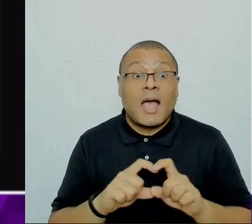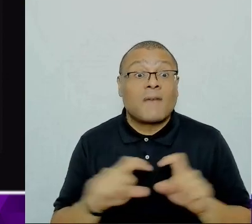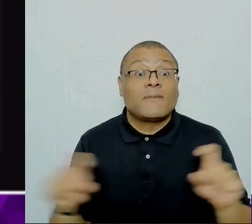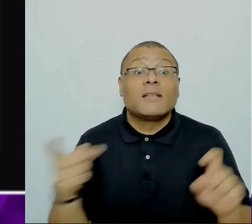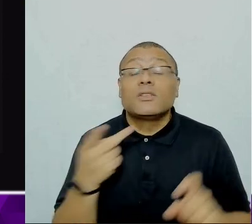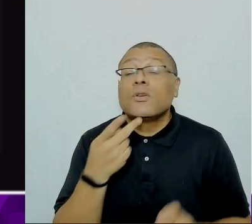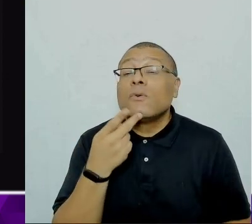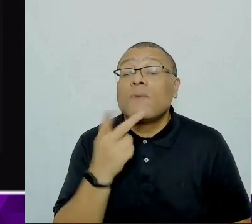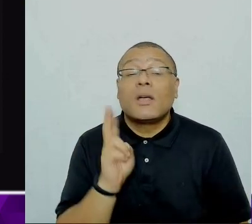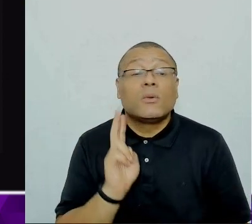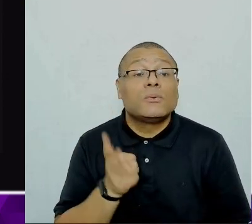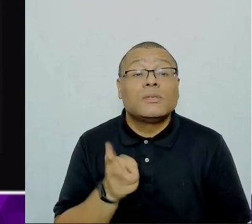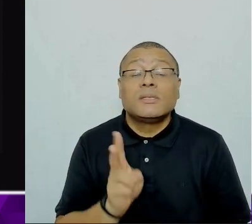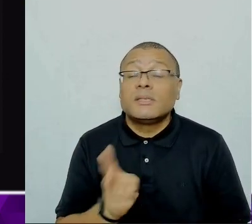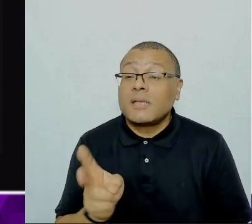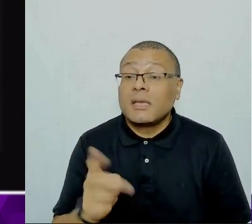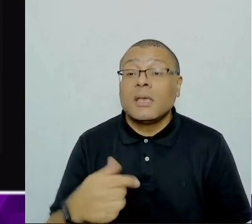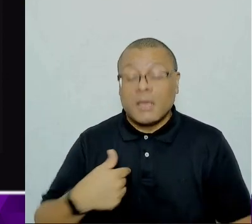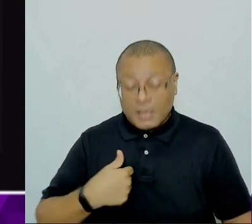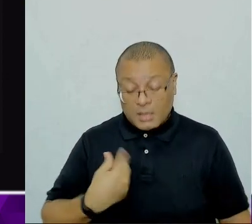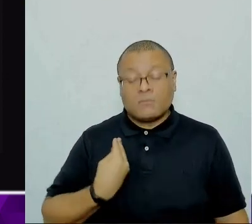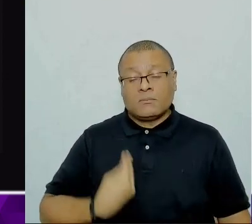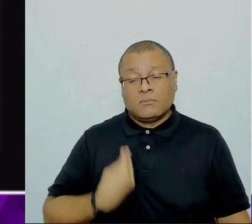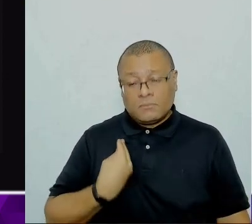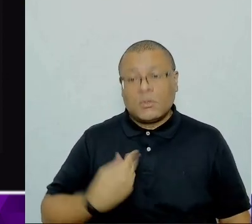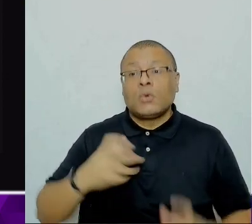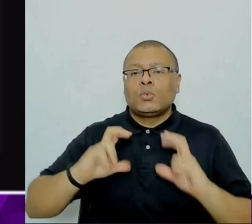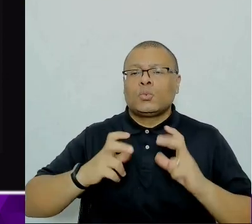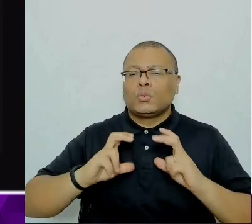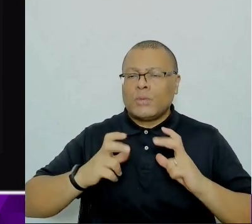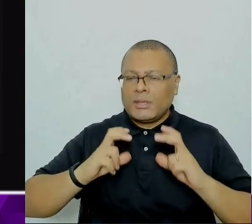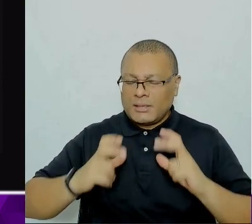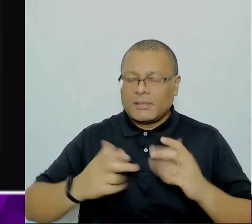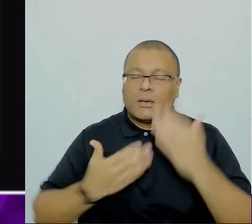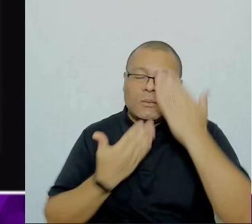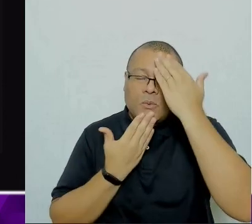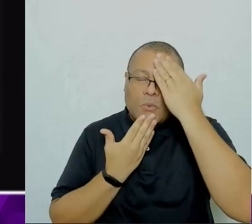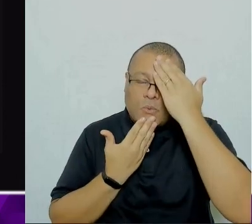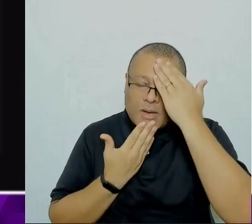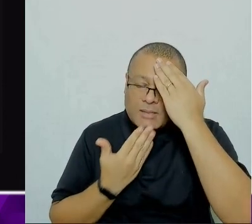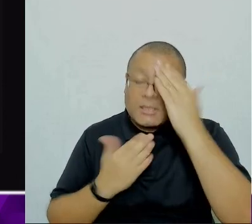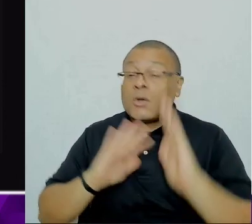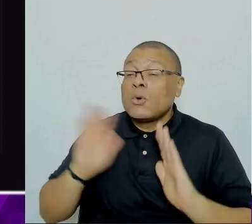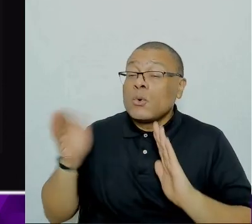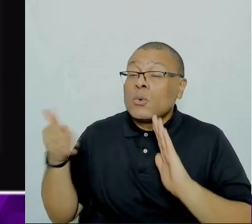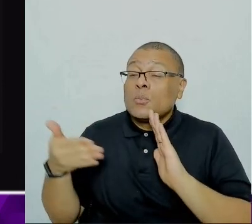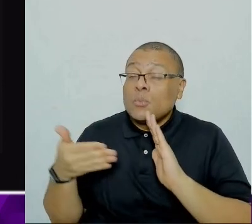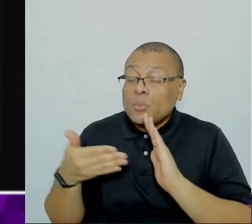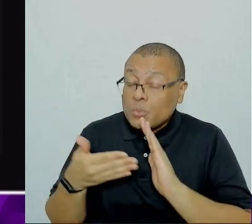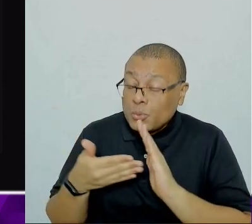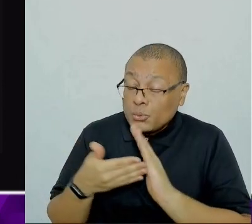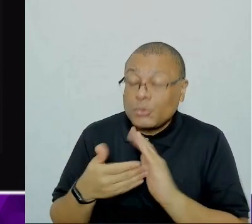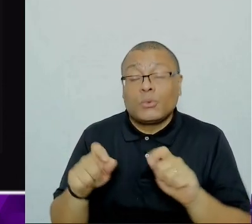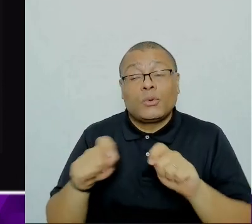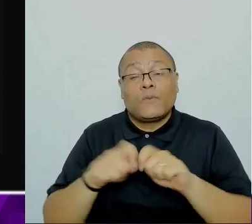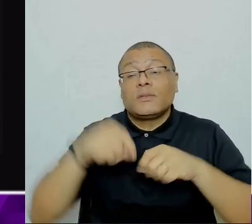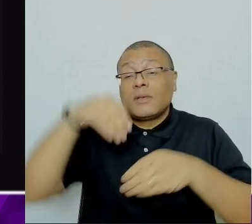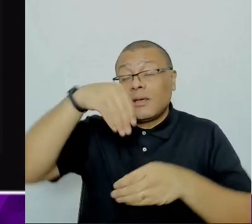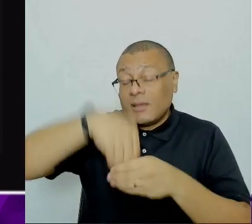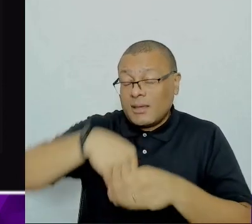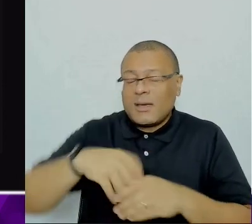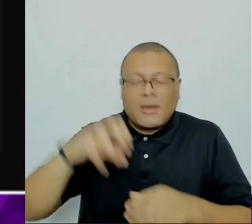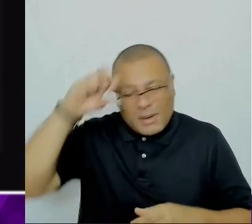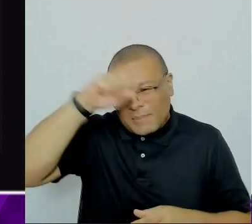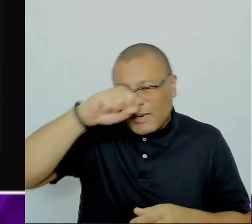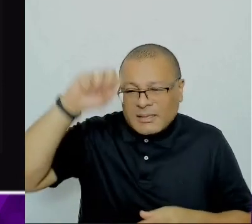falo, eu estou aqui dentro do TDC com um agradecimento por tudo, que eu sempre fiz aqui dentro. Muito